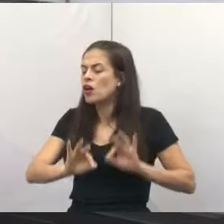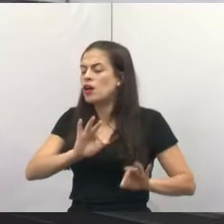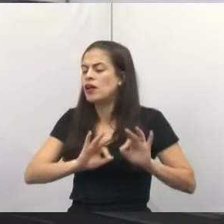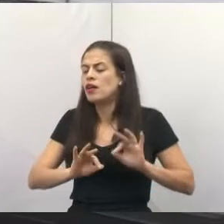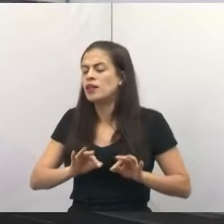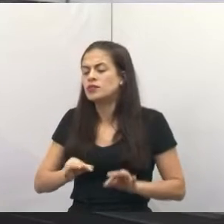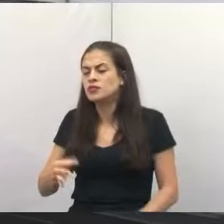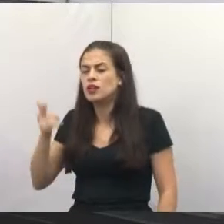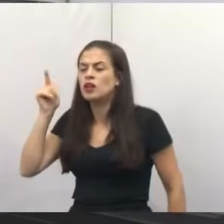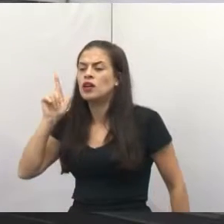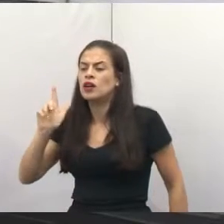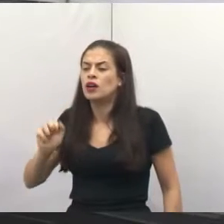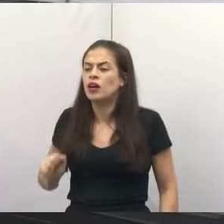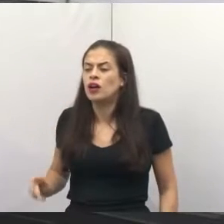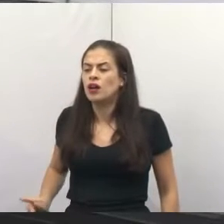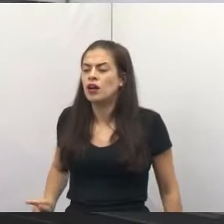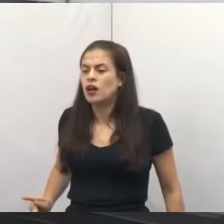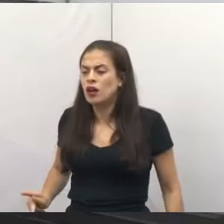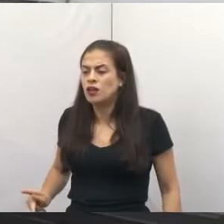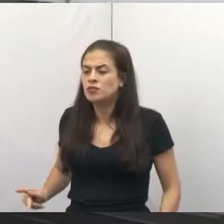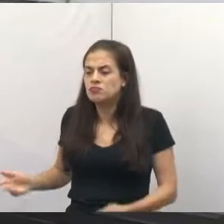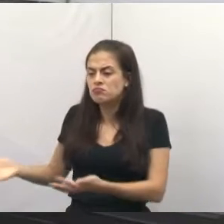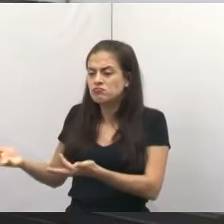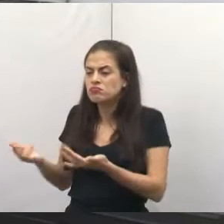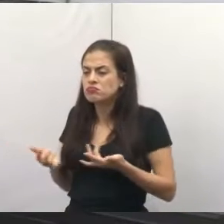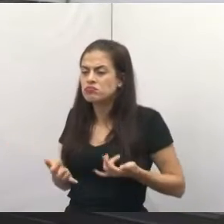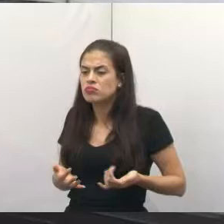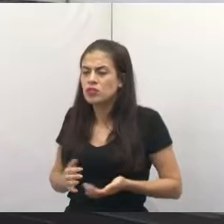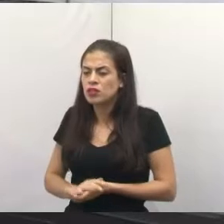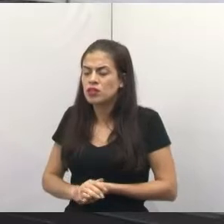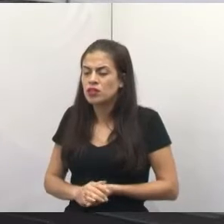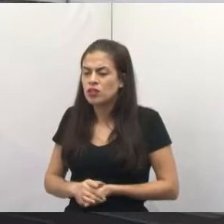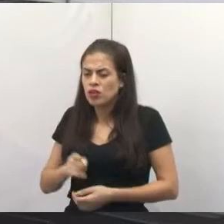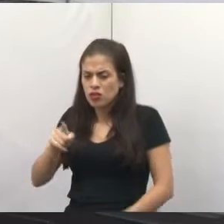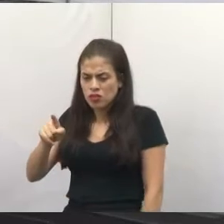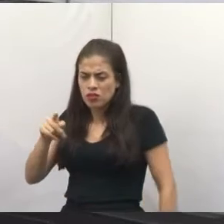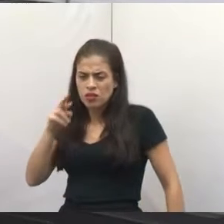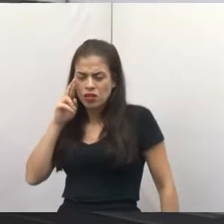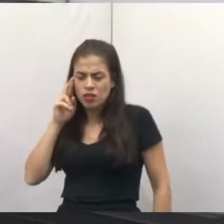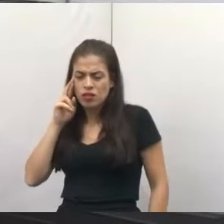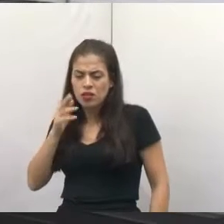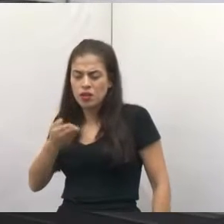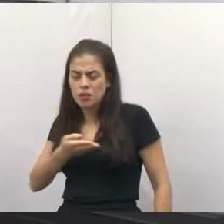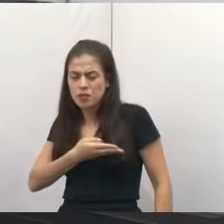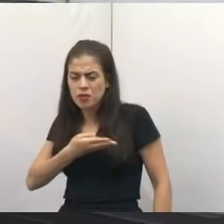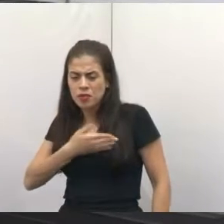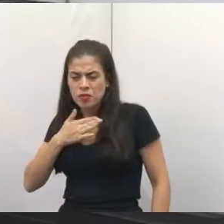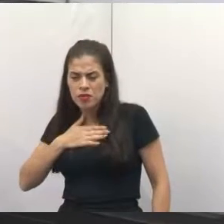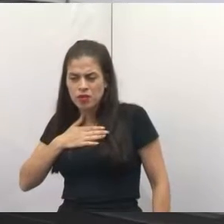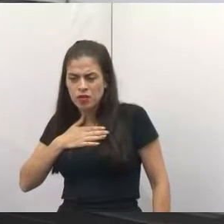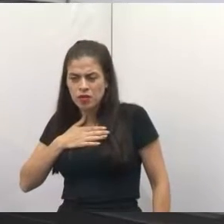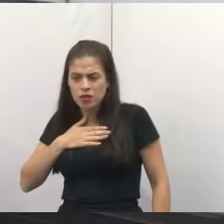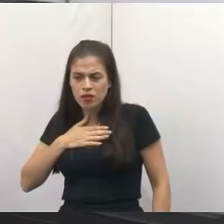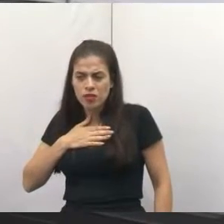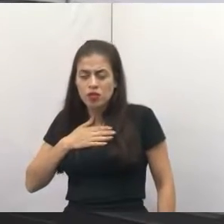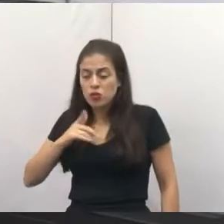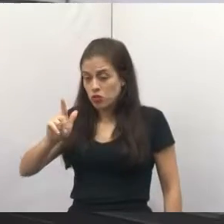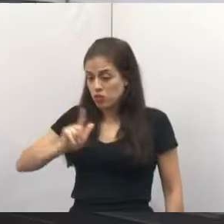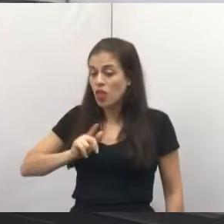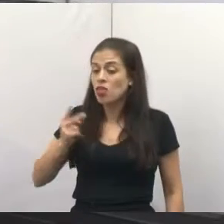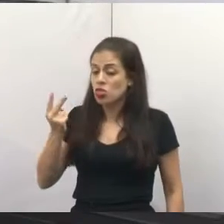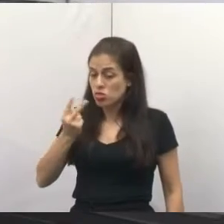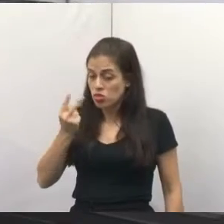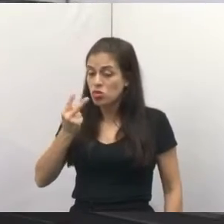trabalhista. Mas, Roninha, você é meu amigo, não sei o que aconteceu com você nos últimos anos, mas eu não posso deixar de responder. Eu tenho 2 empregos,